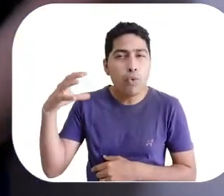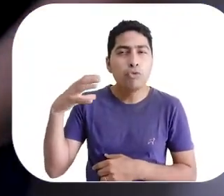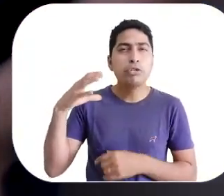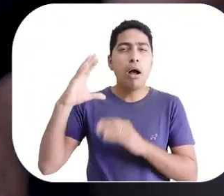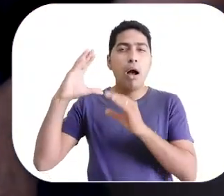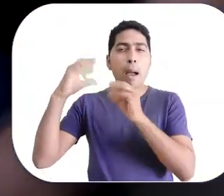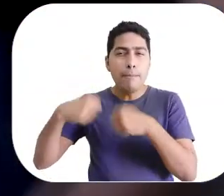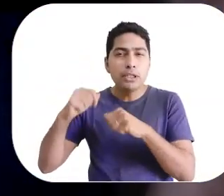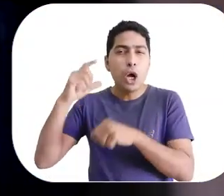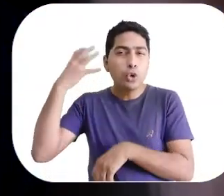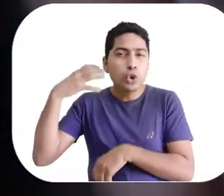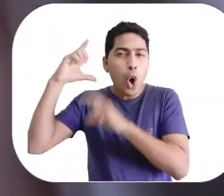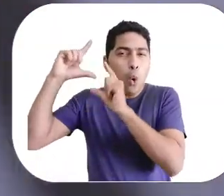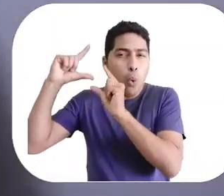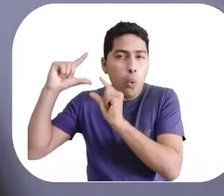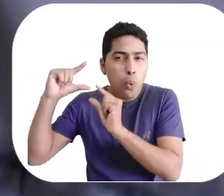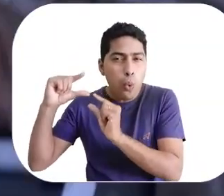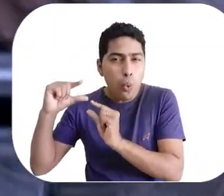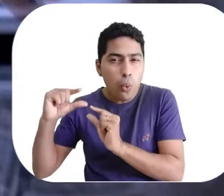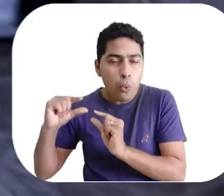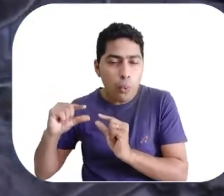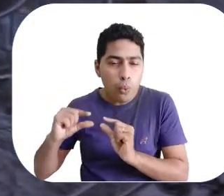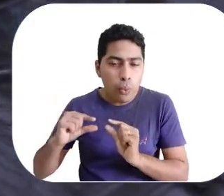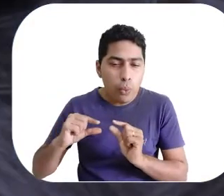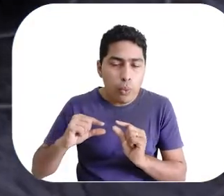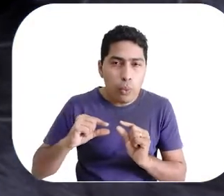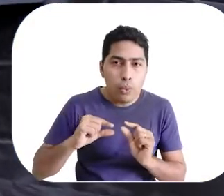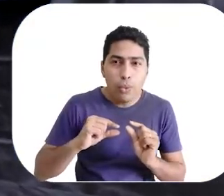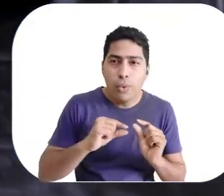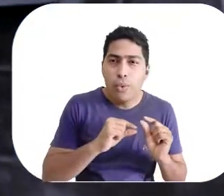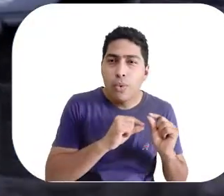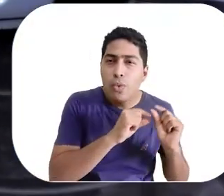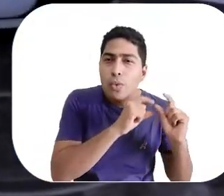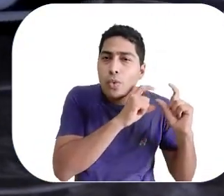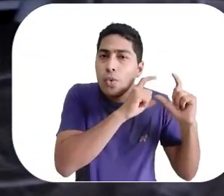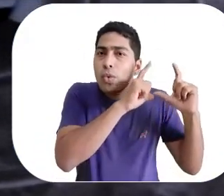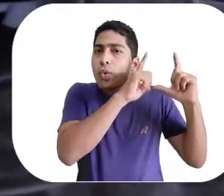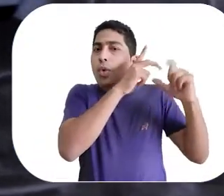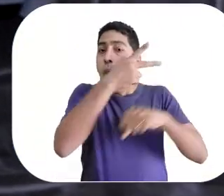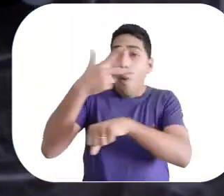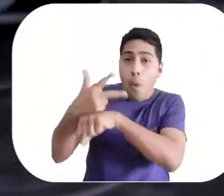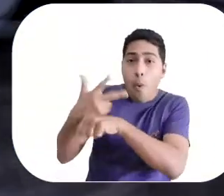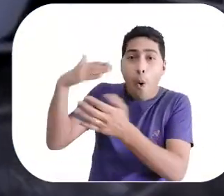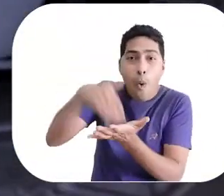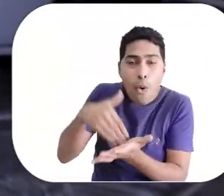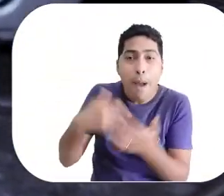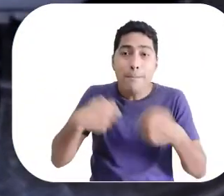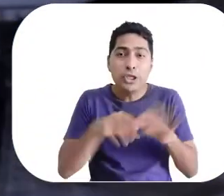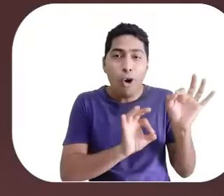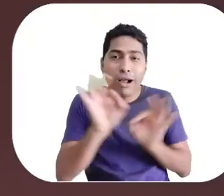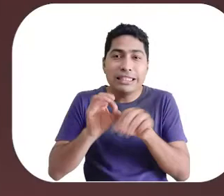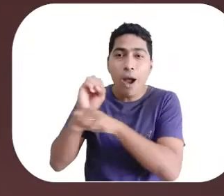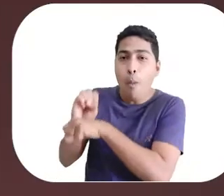que ir baixando o som, tenho que voltar a trilha, tipo, deixar a trilha com som novamente para a entrada desse último vídeo, tenho que operar o